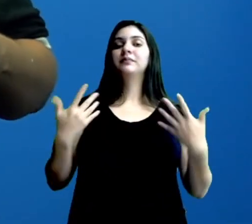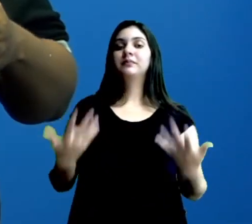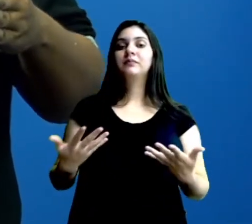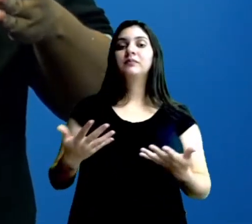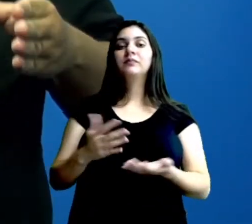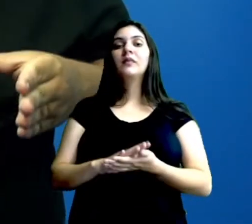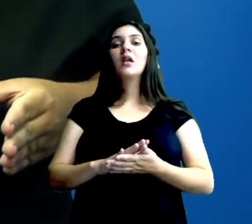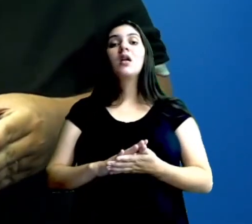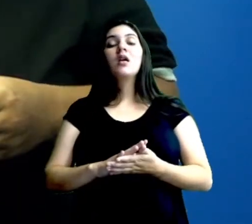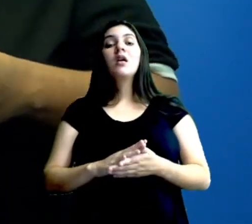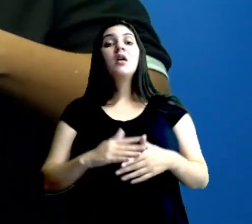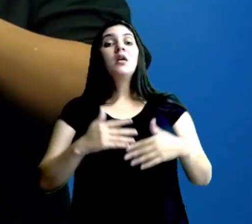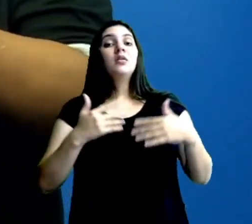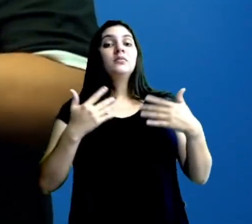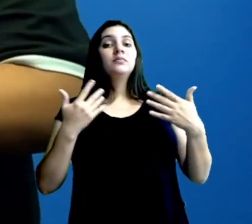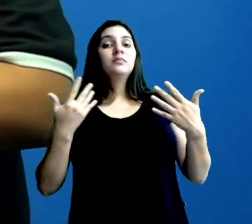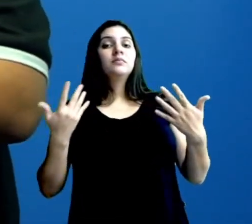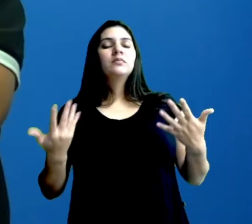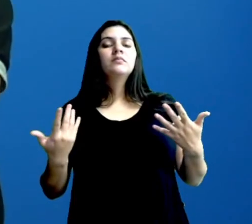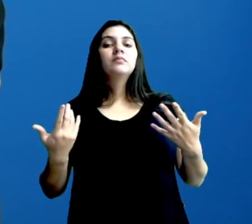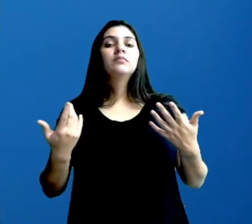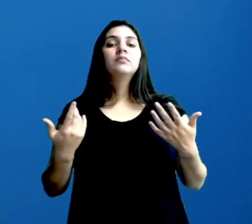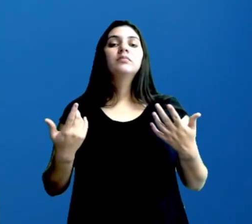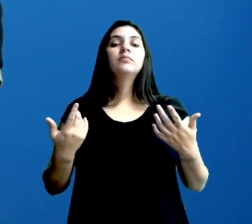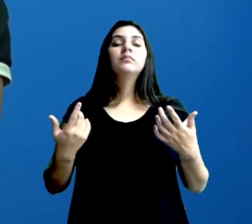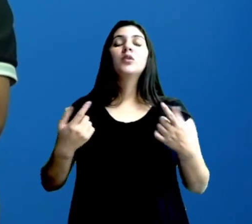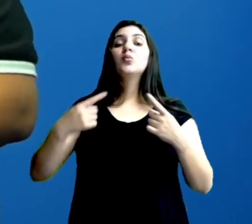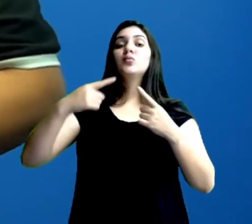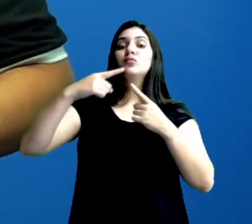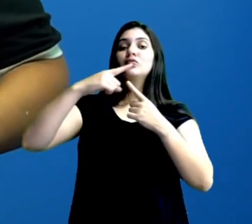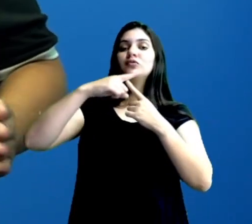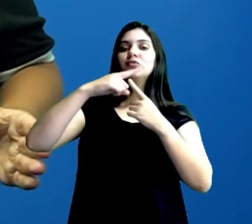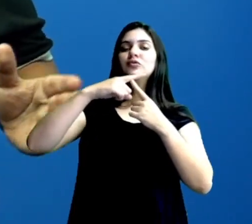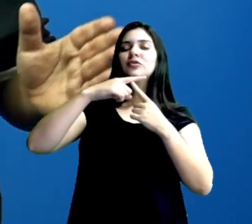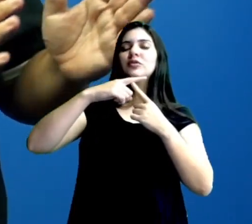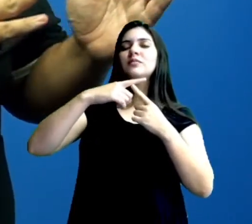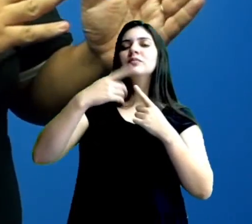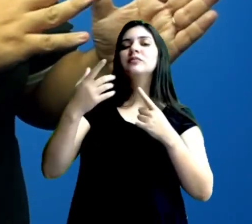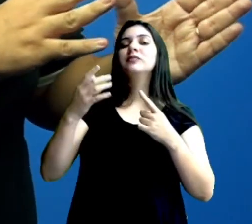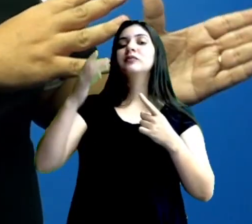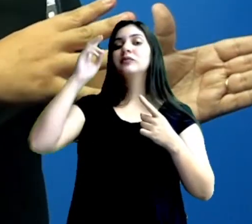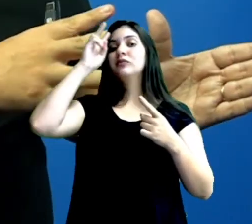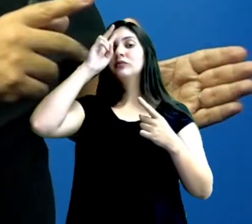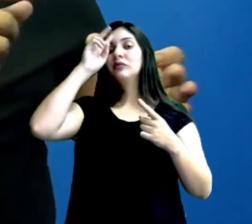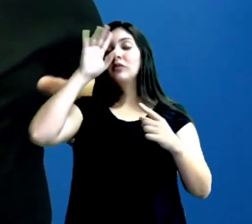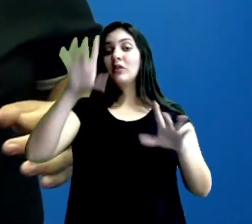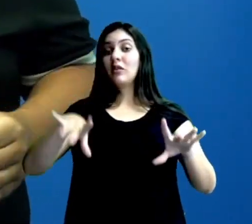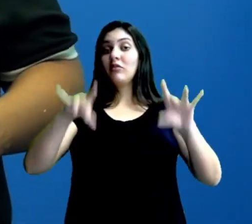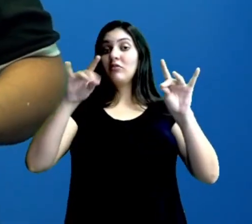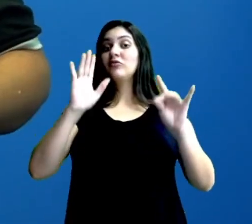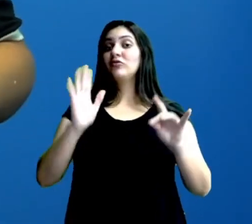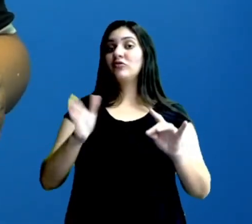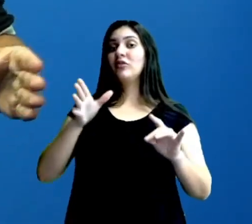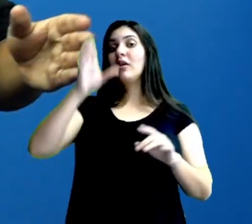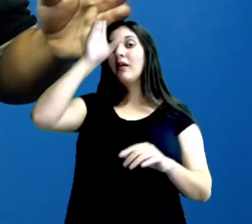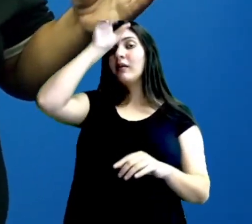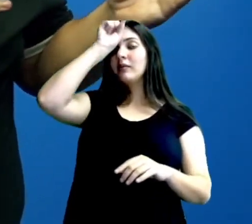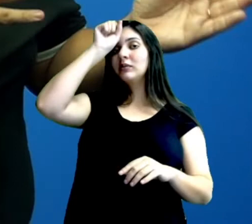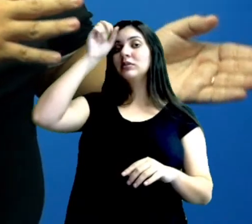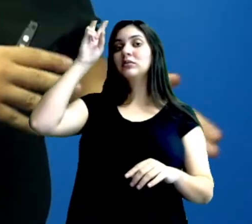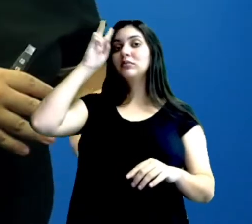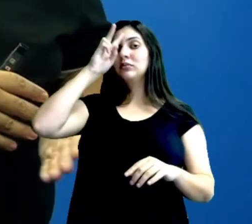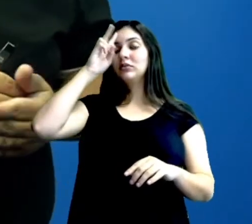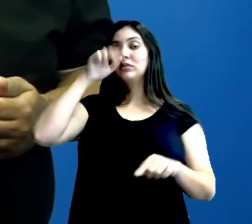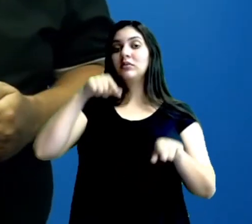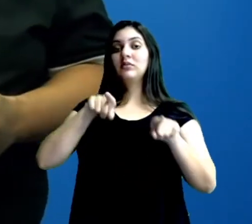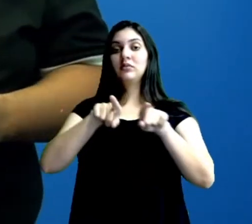Então, quais são os elementos dos contos de fadas? Aqui já aprendemos sobre a história, aprendemos sobre